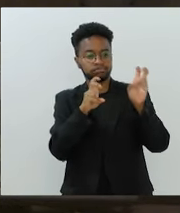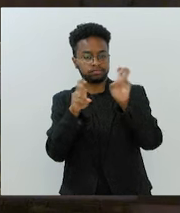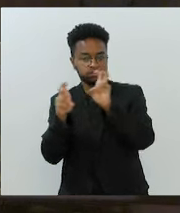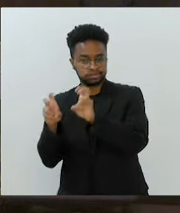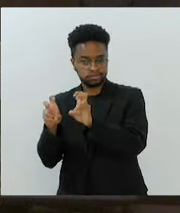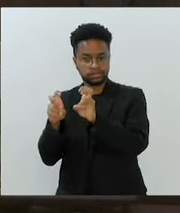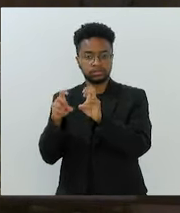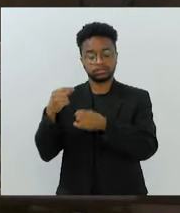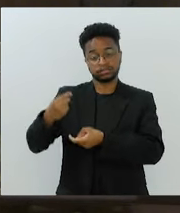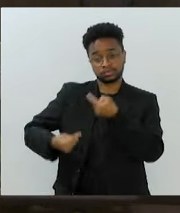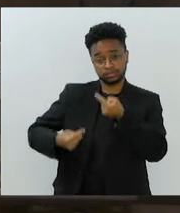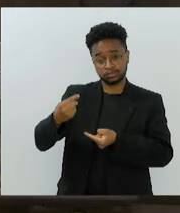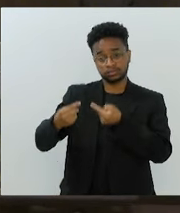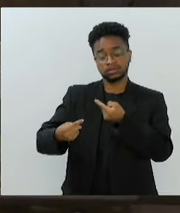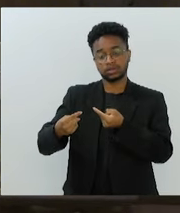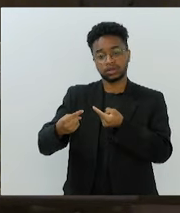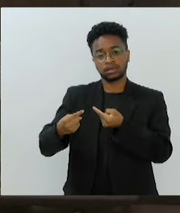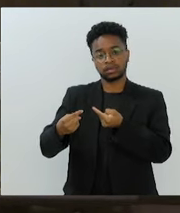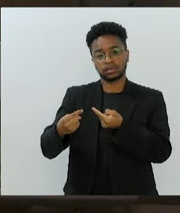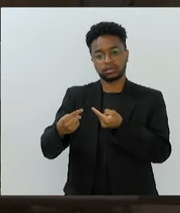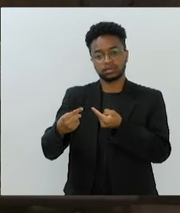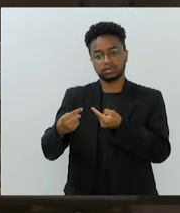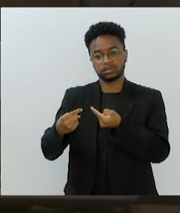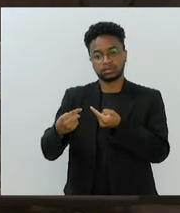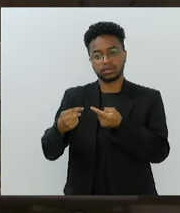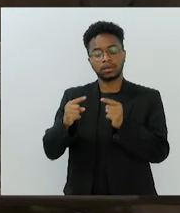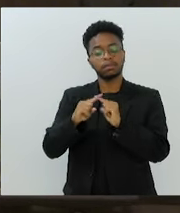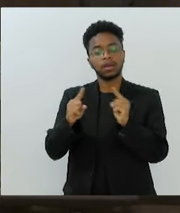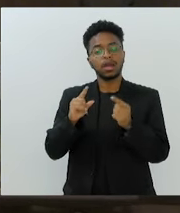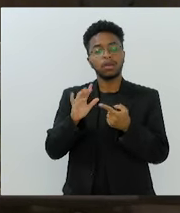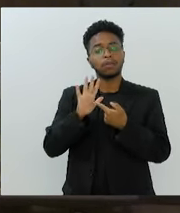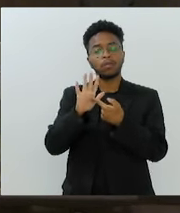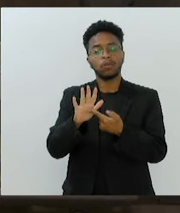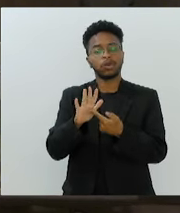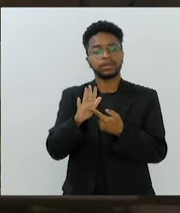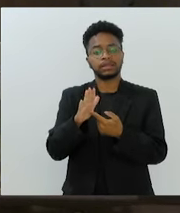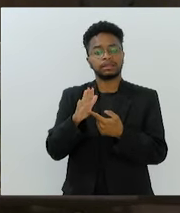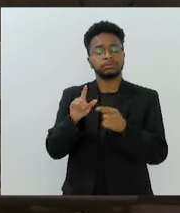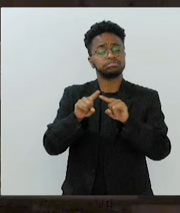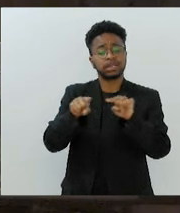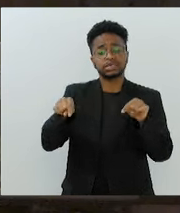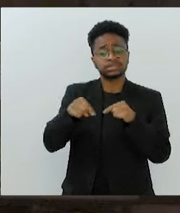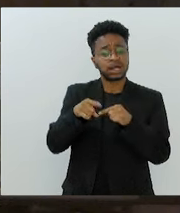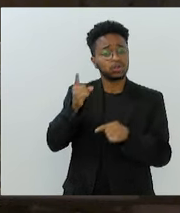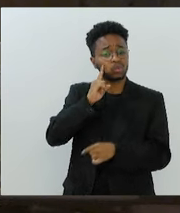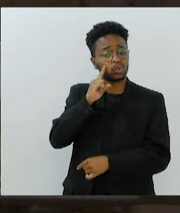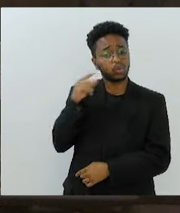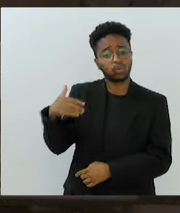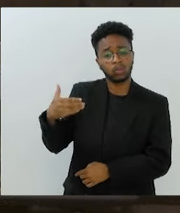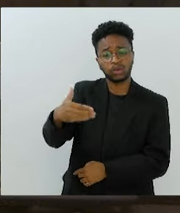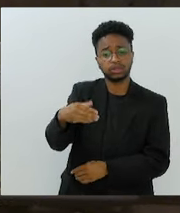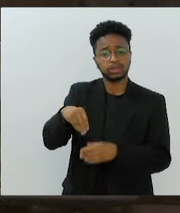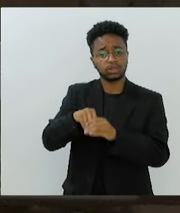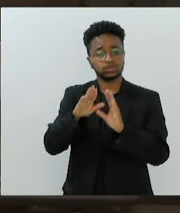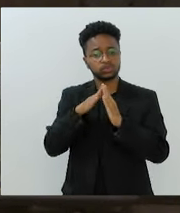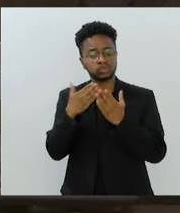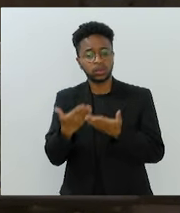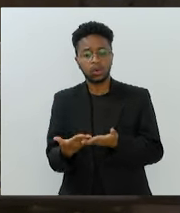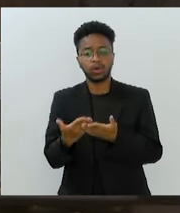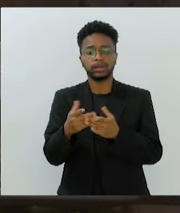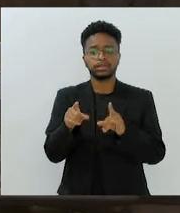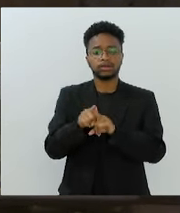traz esse tema para sala de jantar, para o cotidiano, para o banco da escola. As